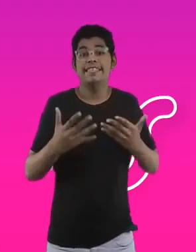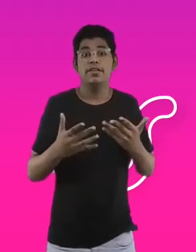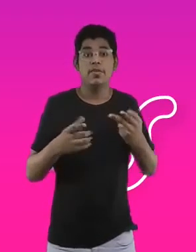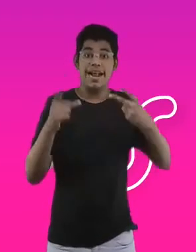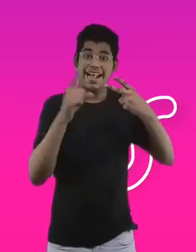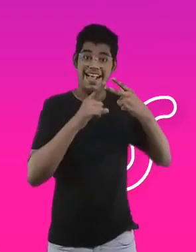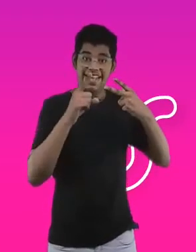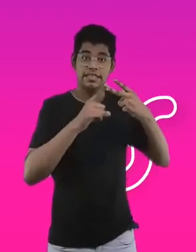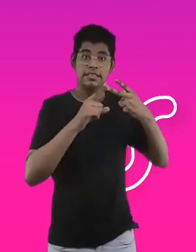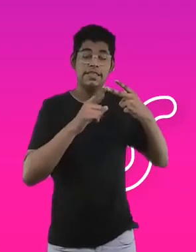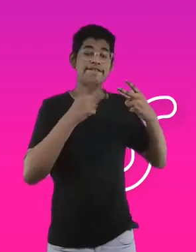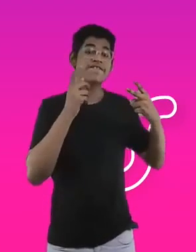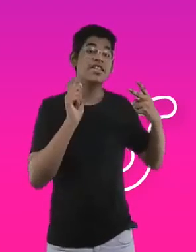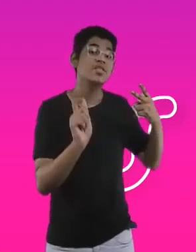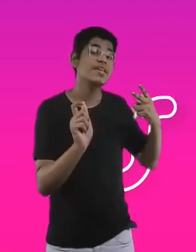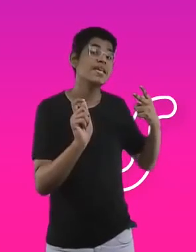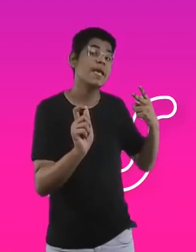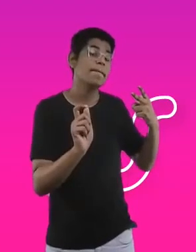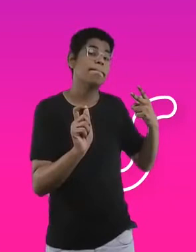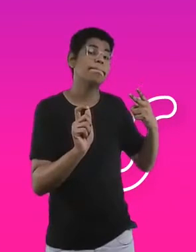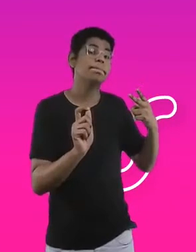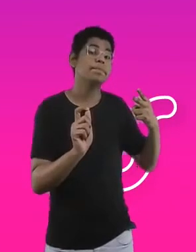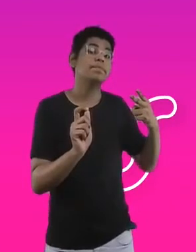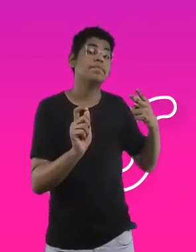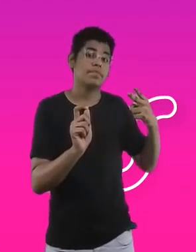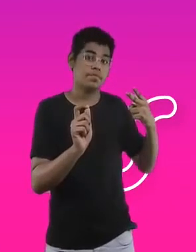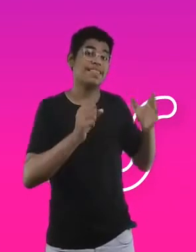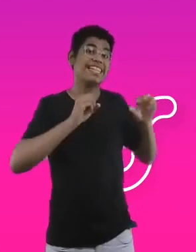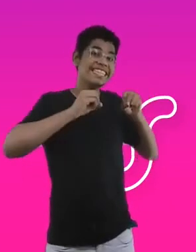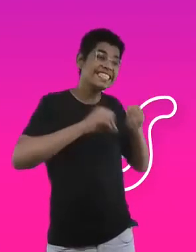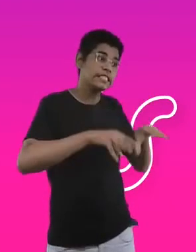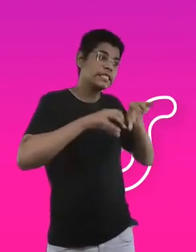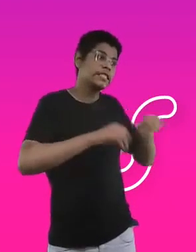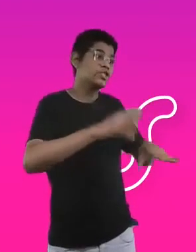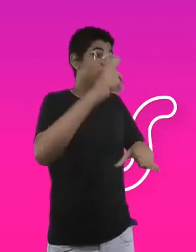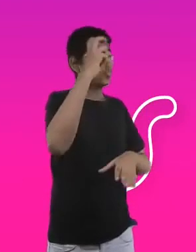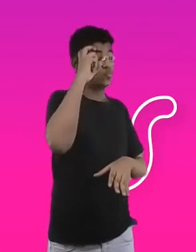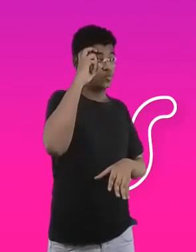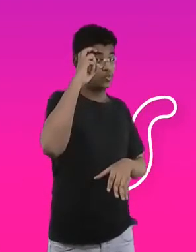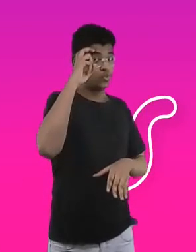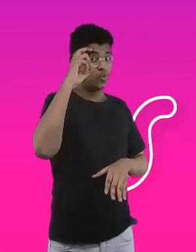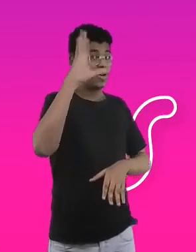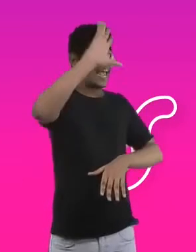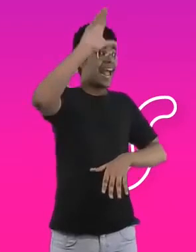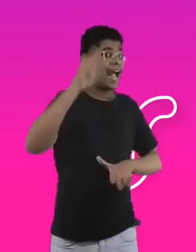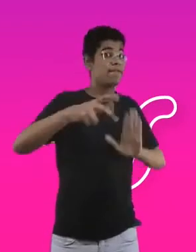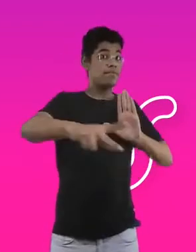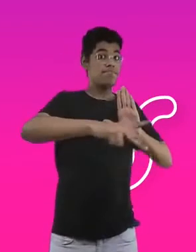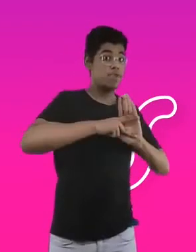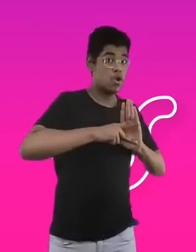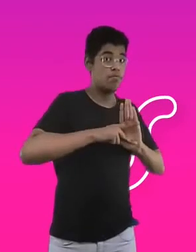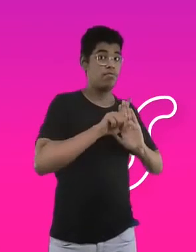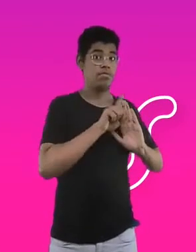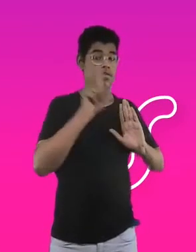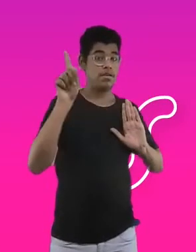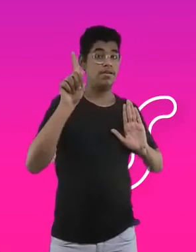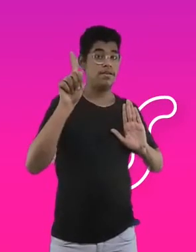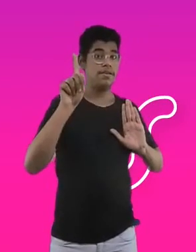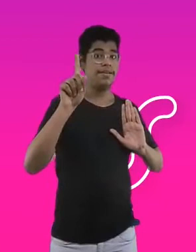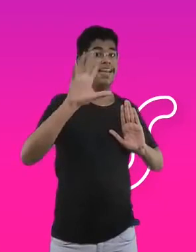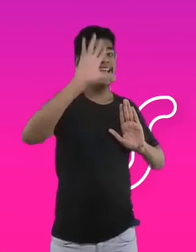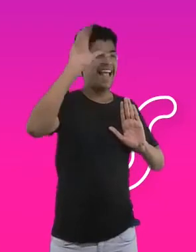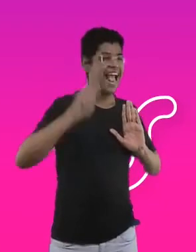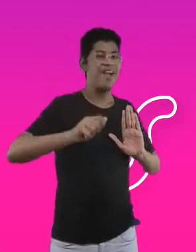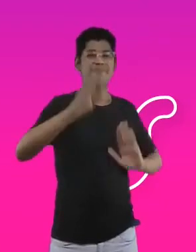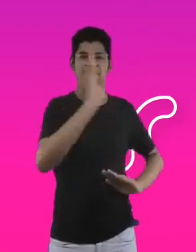fala especificamente sobre o ensino de cultura africana, de cultura afro-brasileira